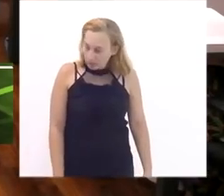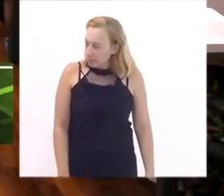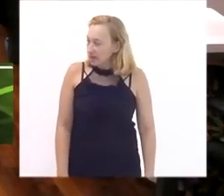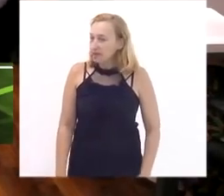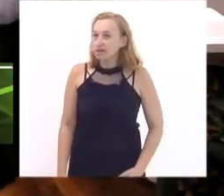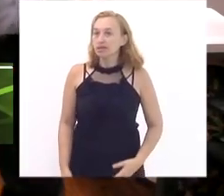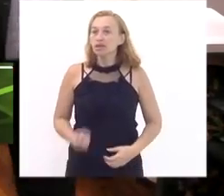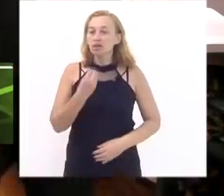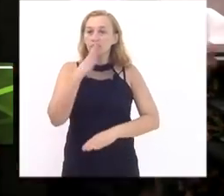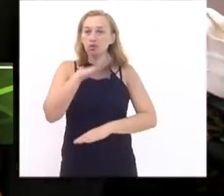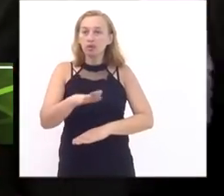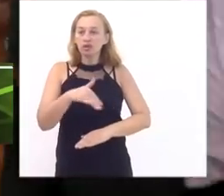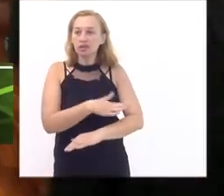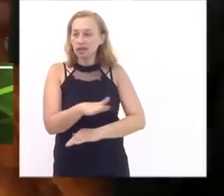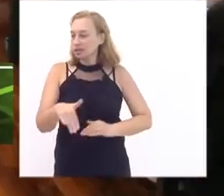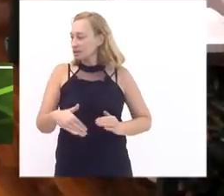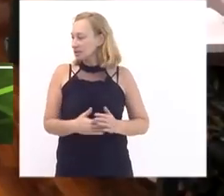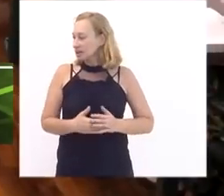Boa tarde a todas e todos.